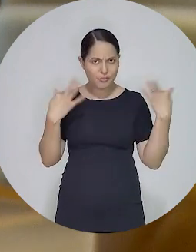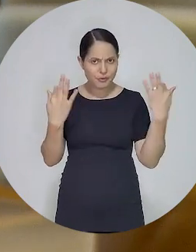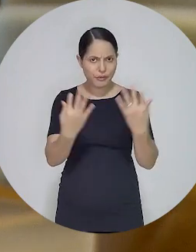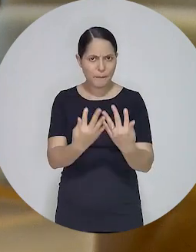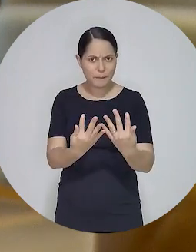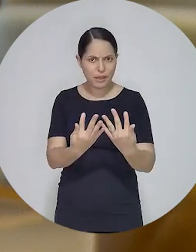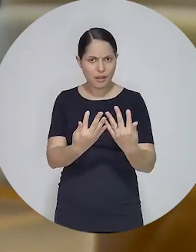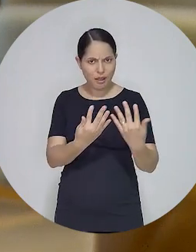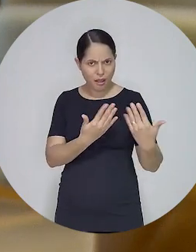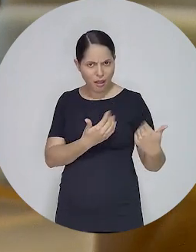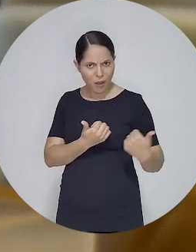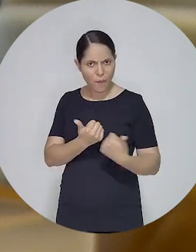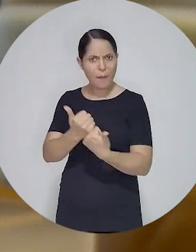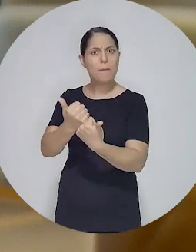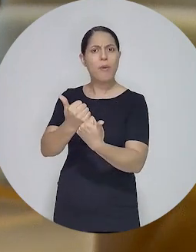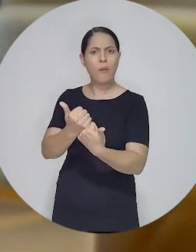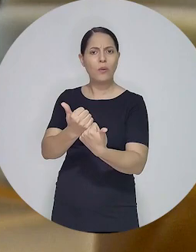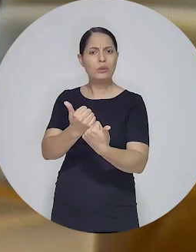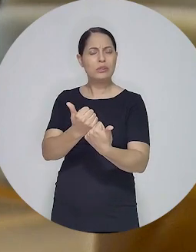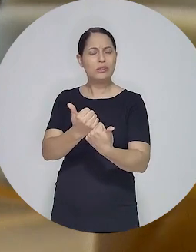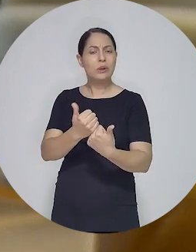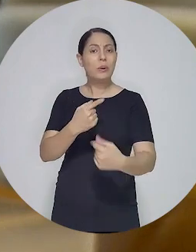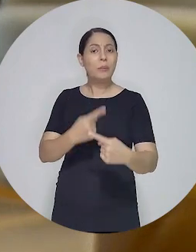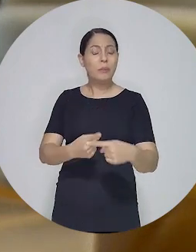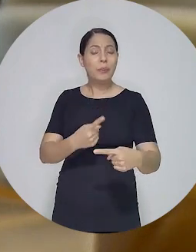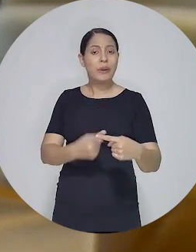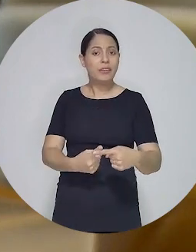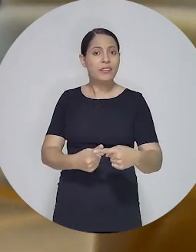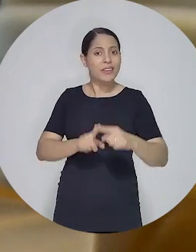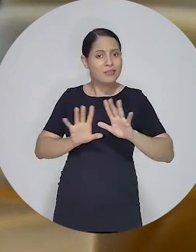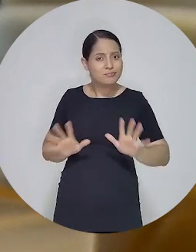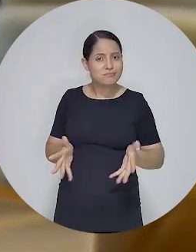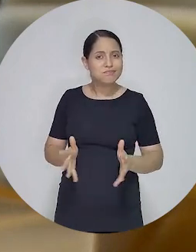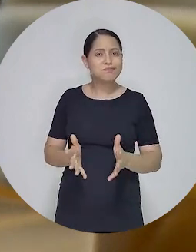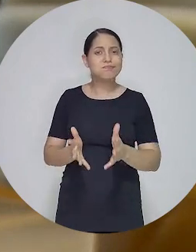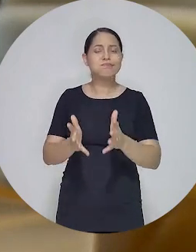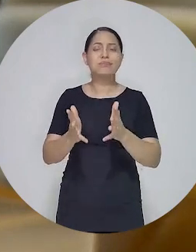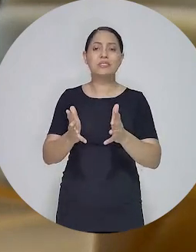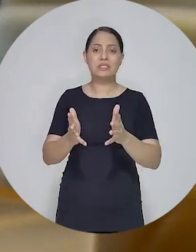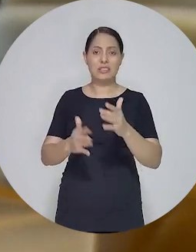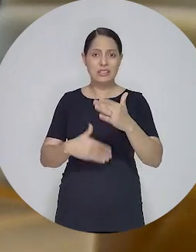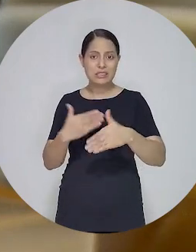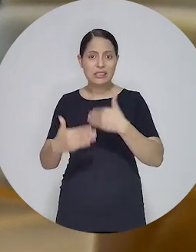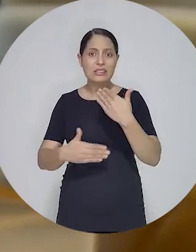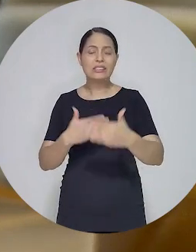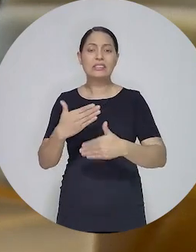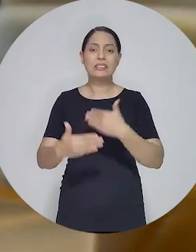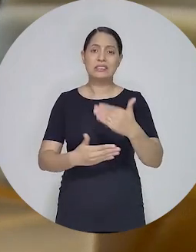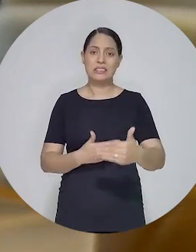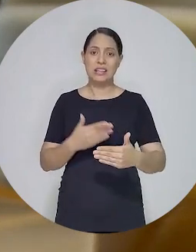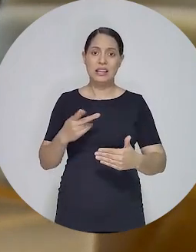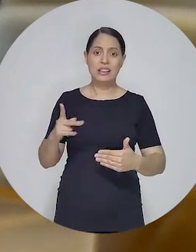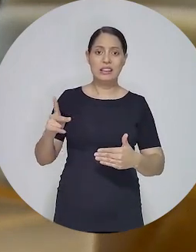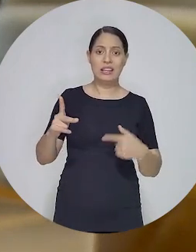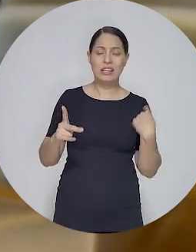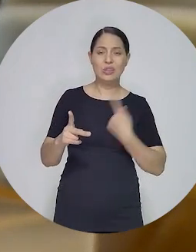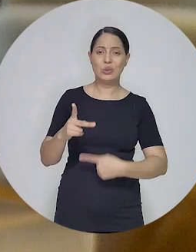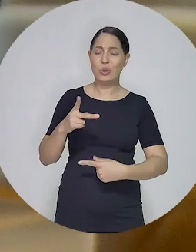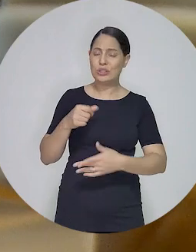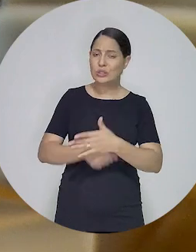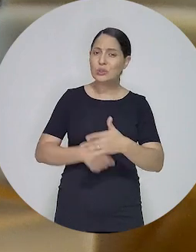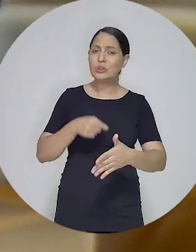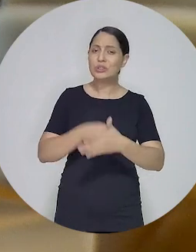A família, ela é sempre o esteio para tudo isso. É ela que faz as renúncias, tanto dele